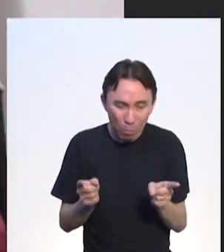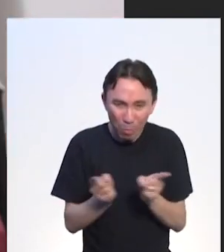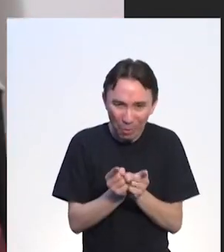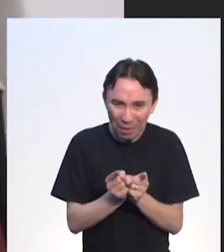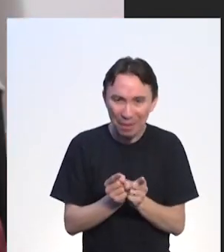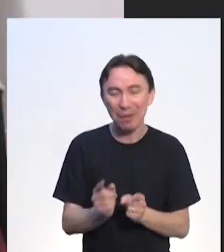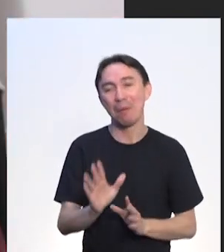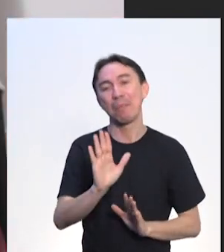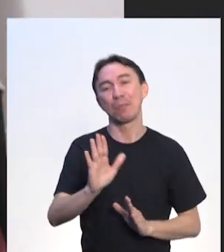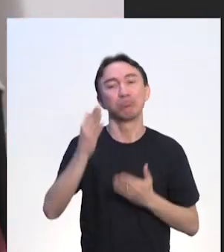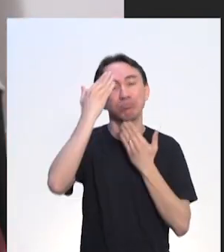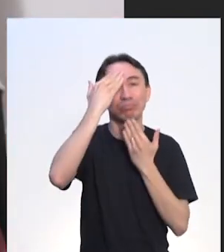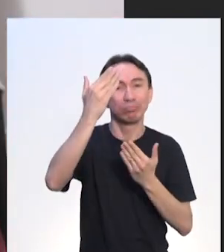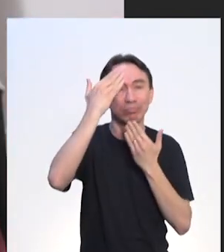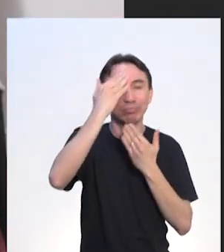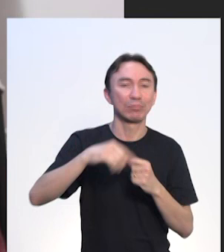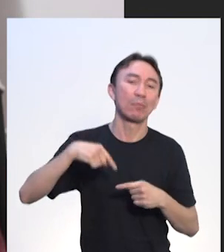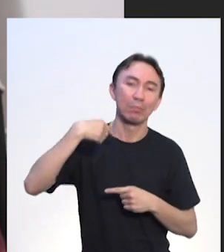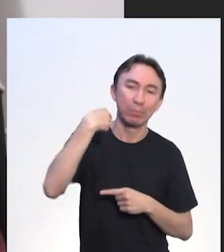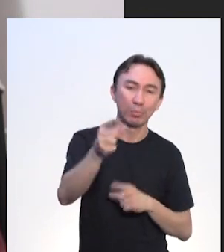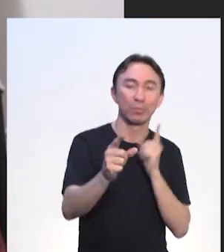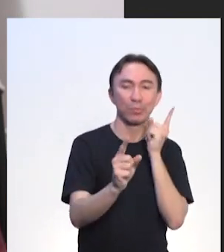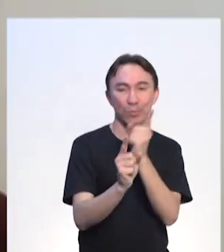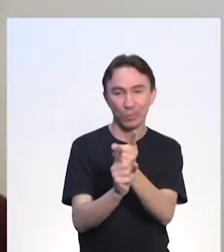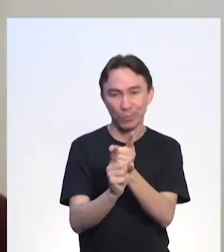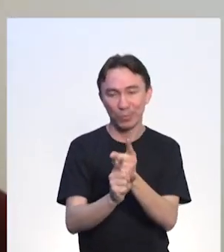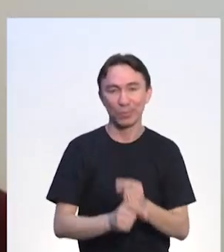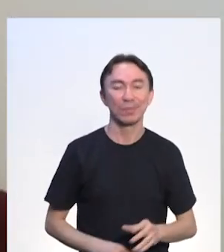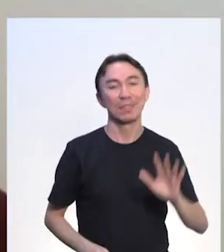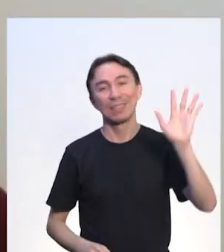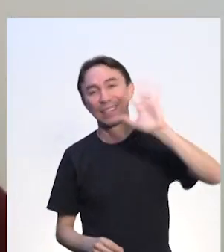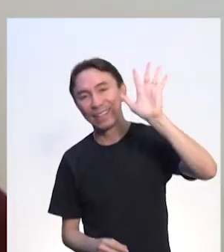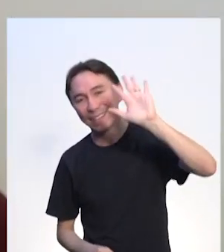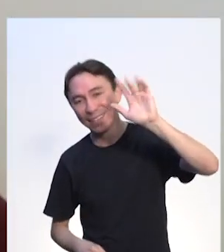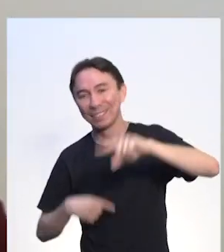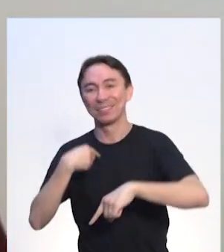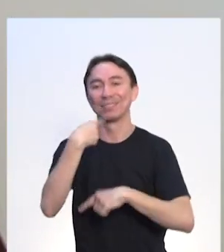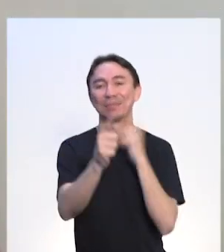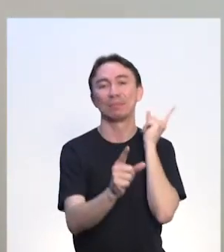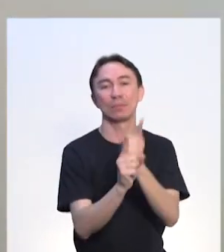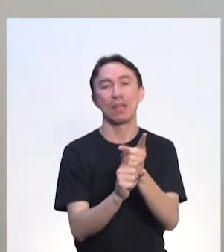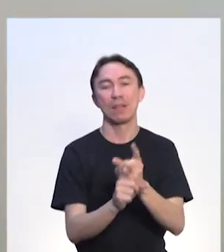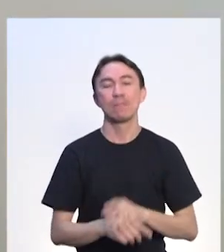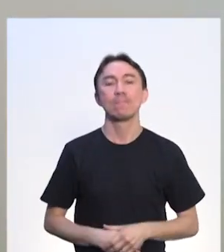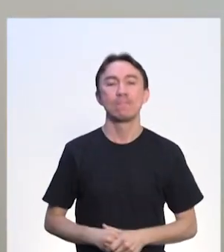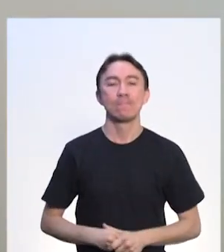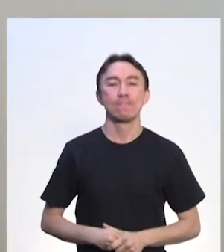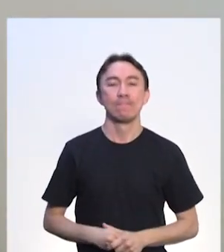muito obrigada. Até a próxima aula. Tchau, pessoal. Até a próxima.